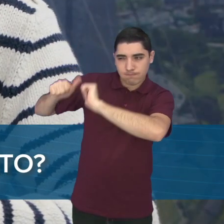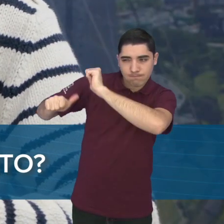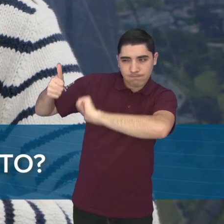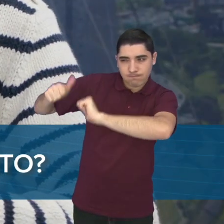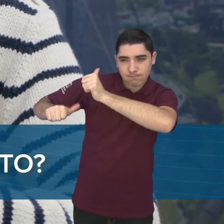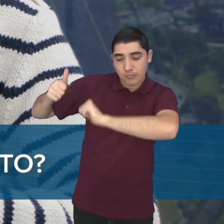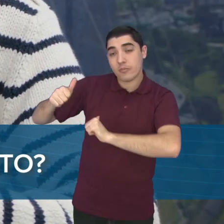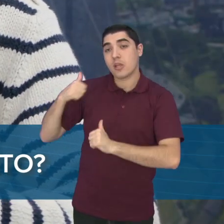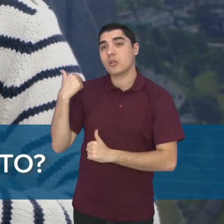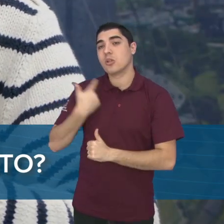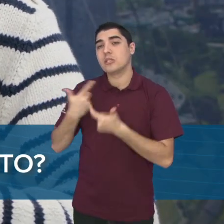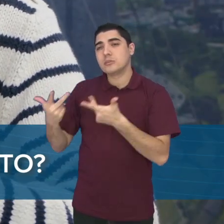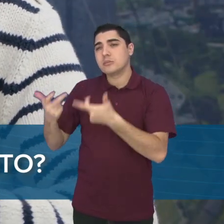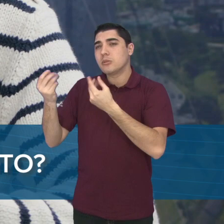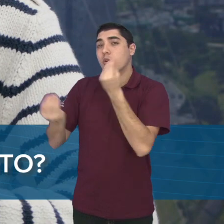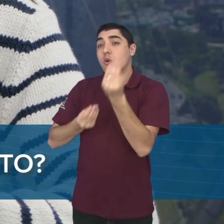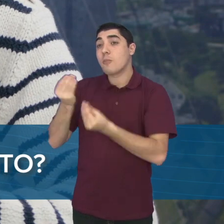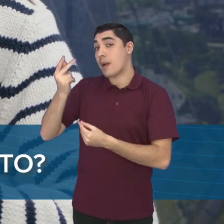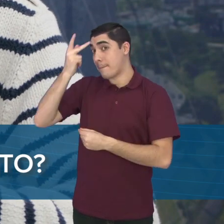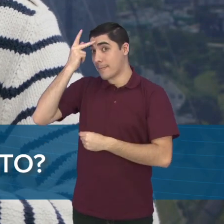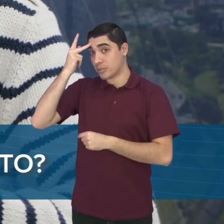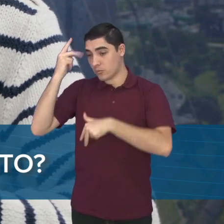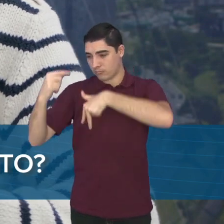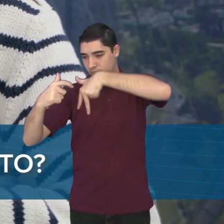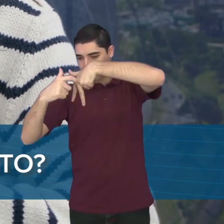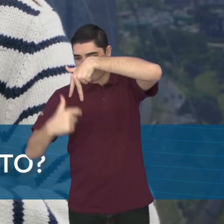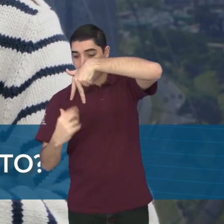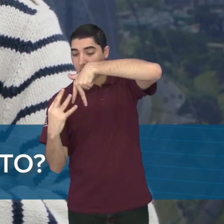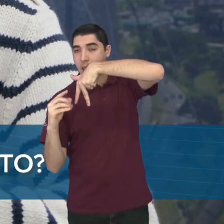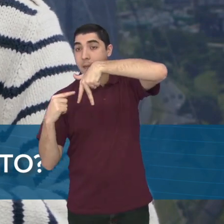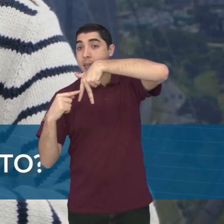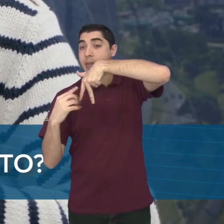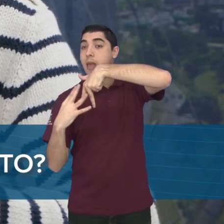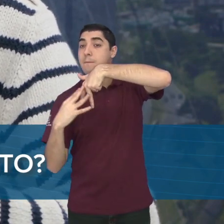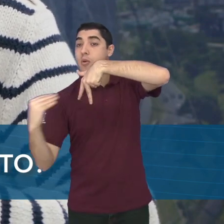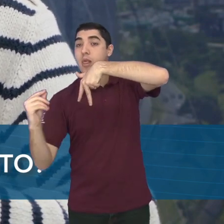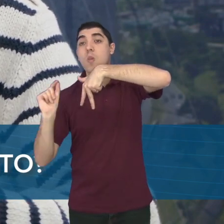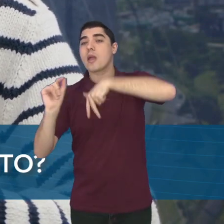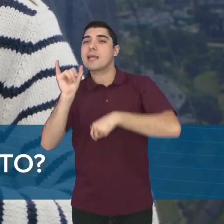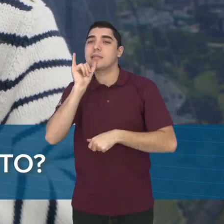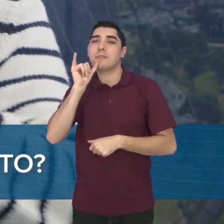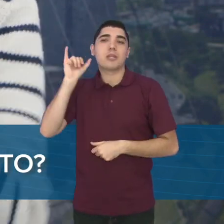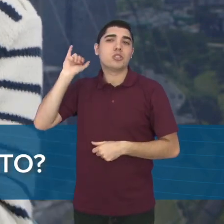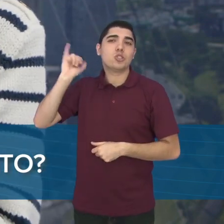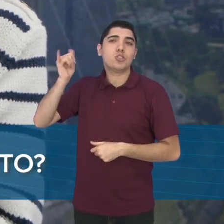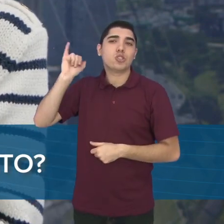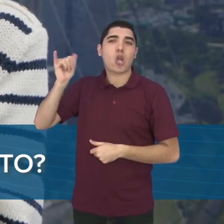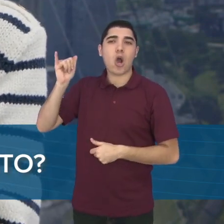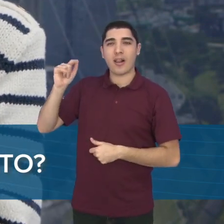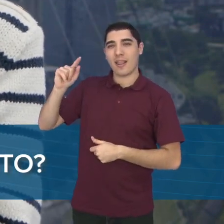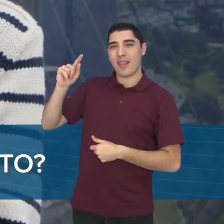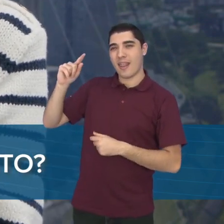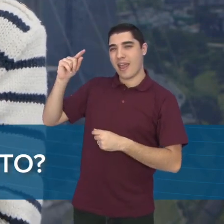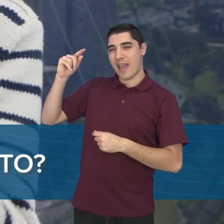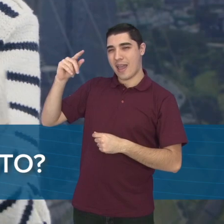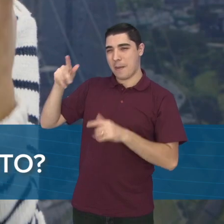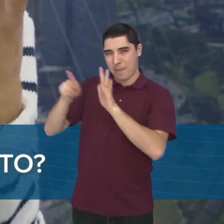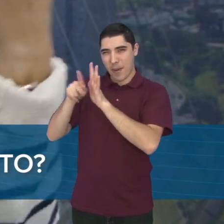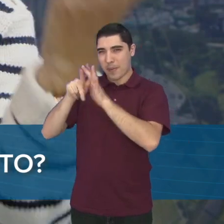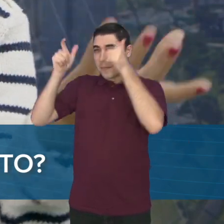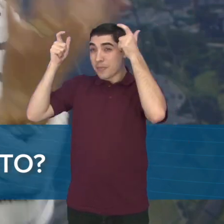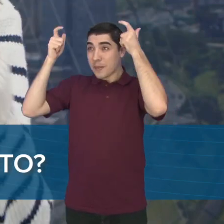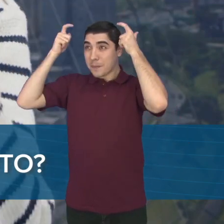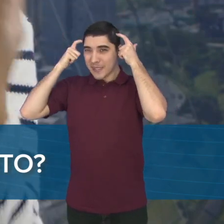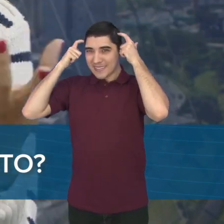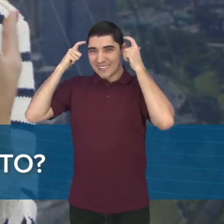assim, né, e o quanto as histórias sim nos ensinam. Então, quando a gente fala até de conto de fadas, por exemplo, às vezes as pessoas trazem um olhar que daí ensina